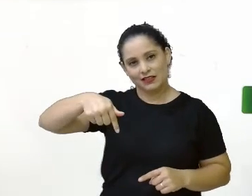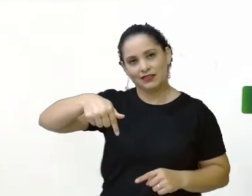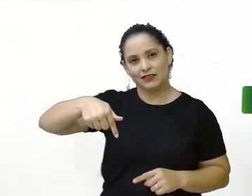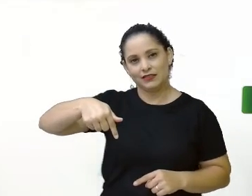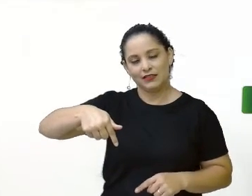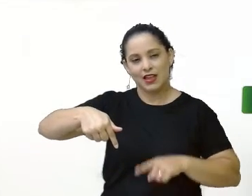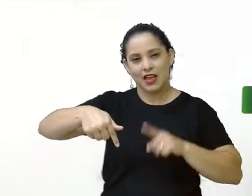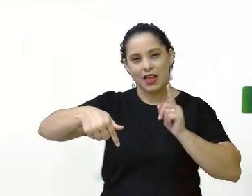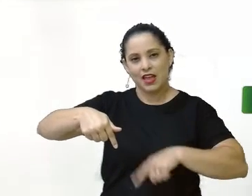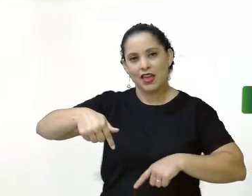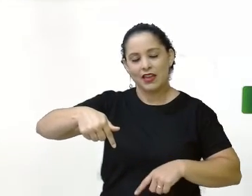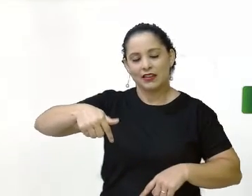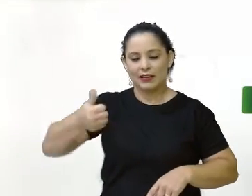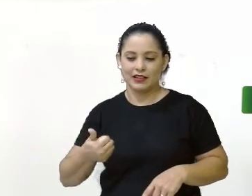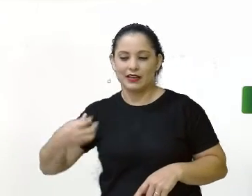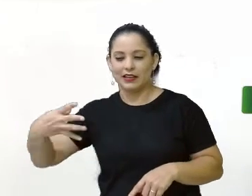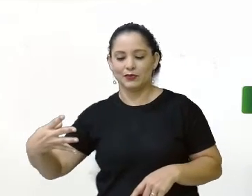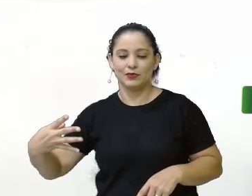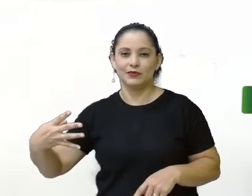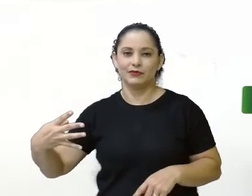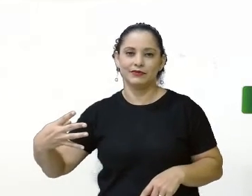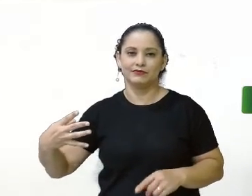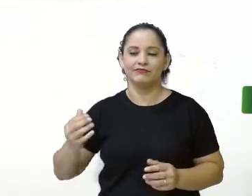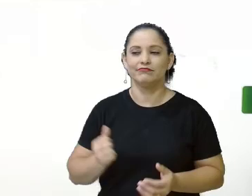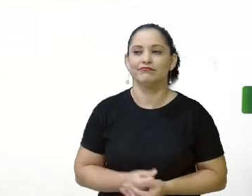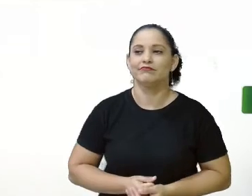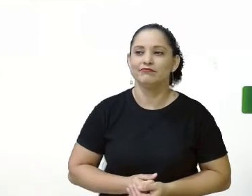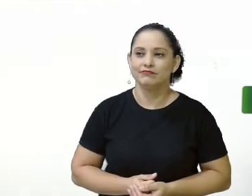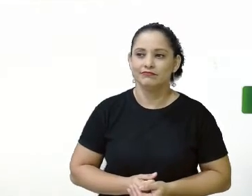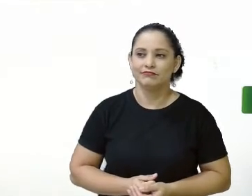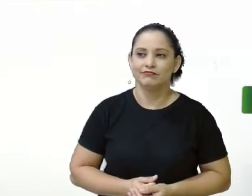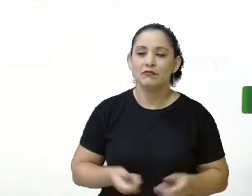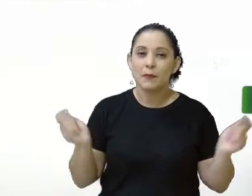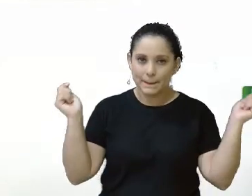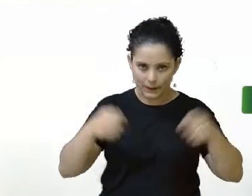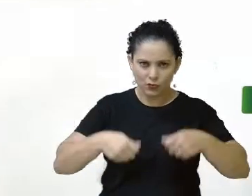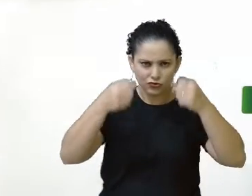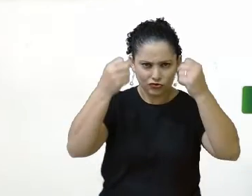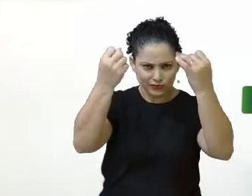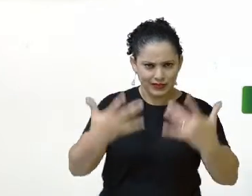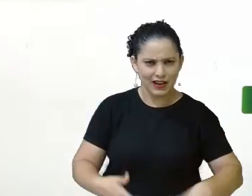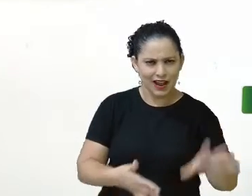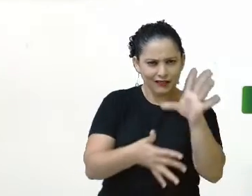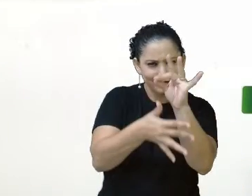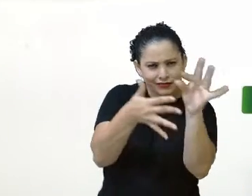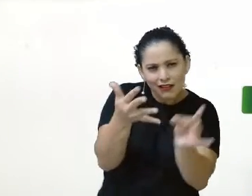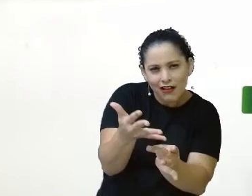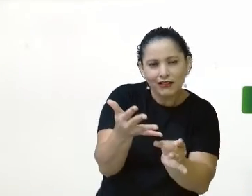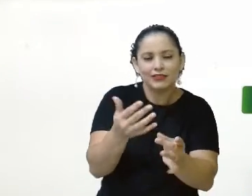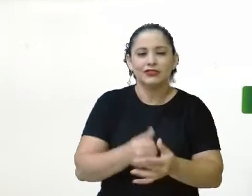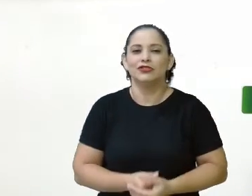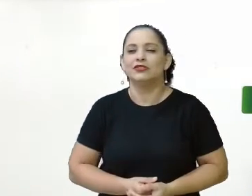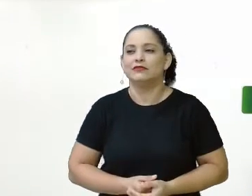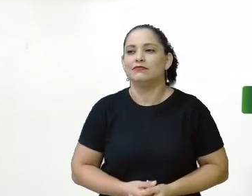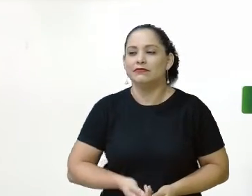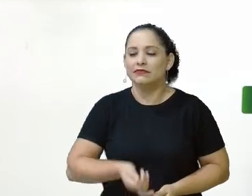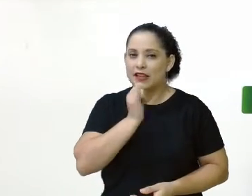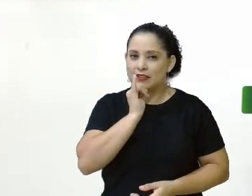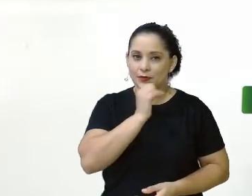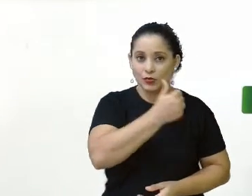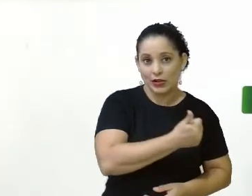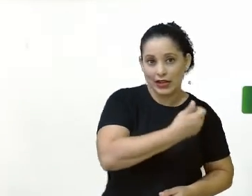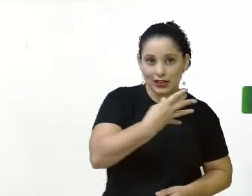o meu dividendo. Eu tenho como explicar isso. Olha, eu dividi 14 por